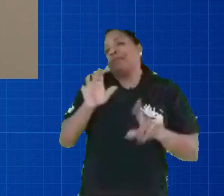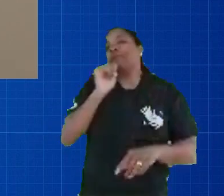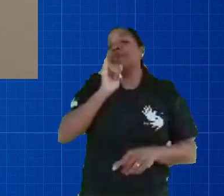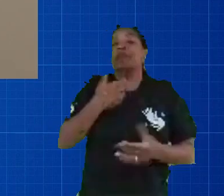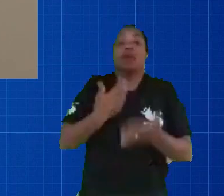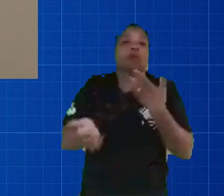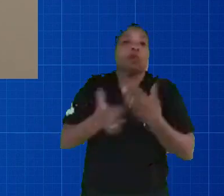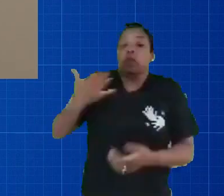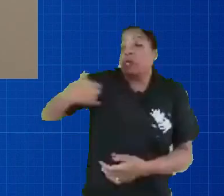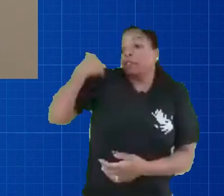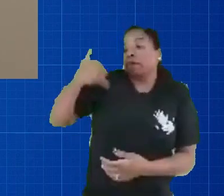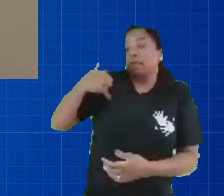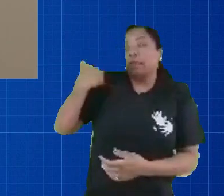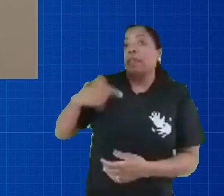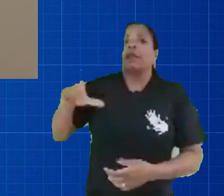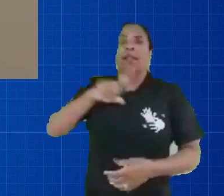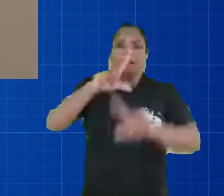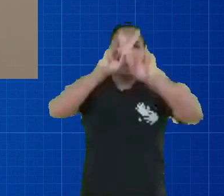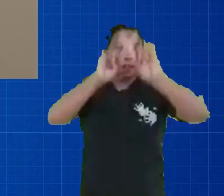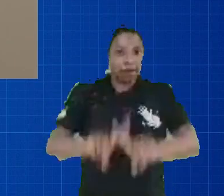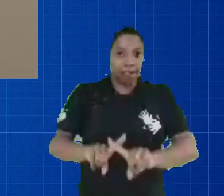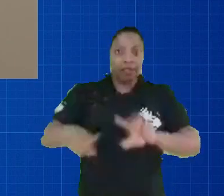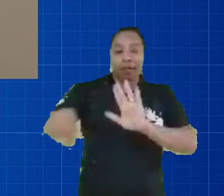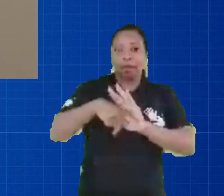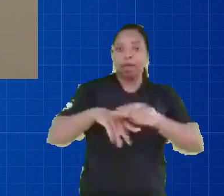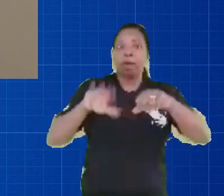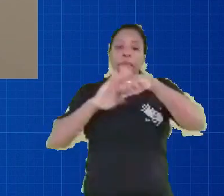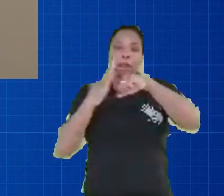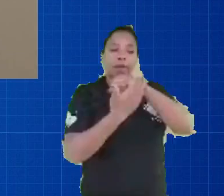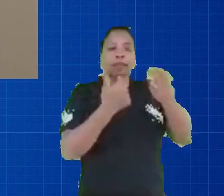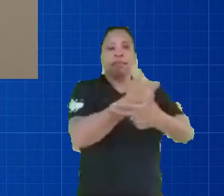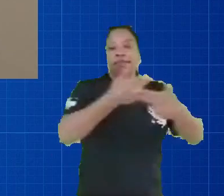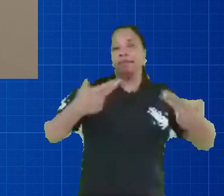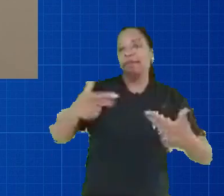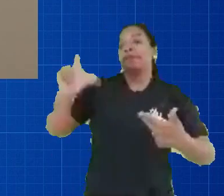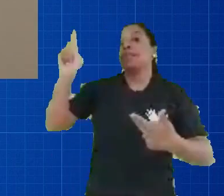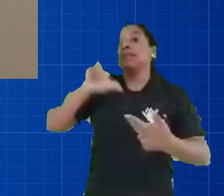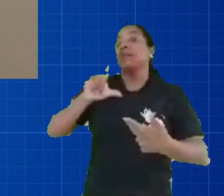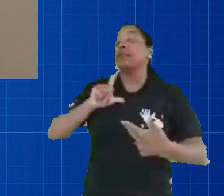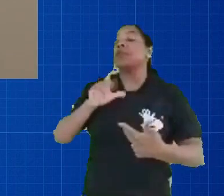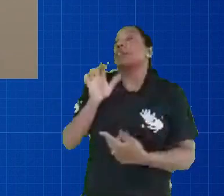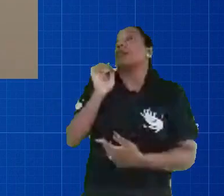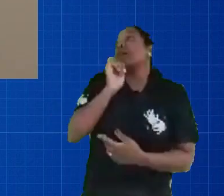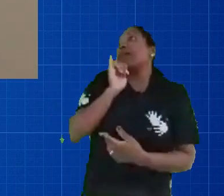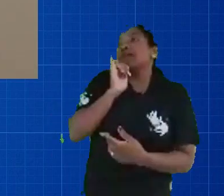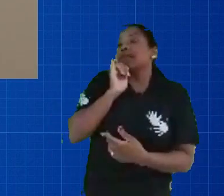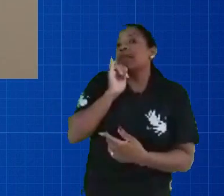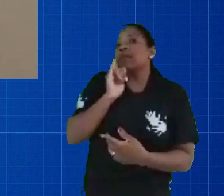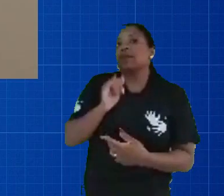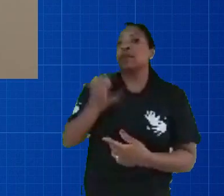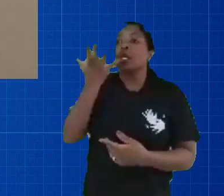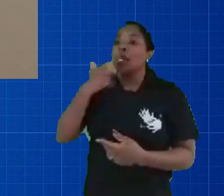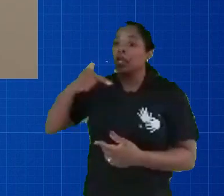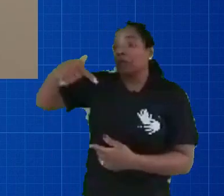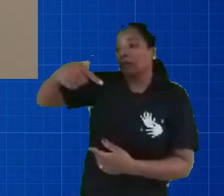campeonato metropolitano esse final de semana e nós tínhamos atletas desse campeonato de 7 até mais de